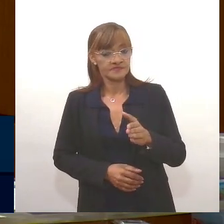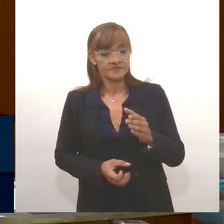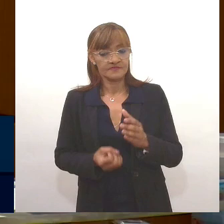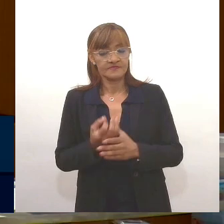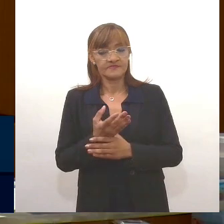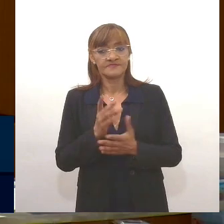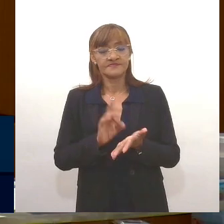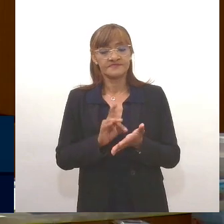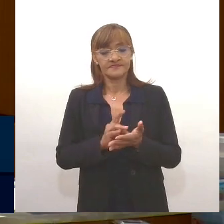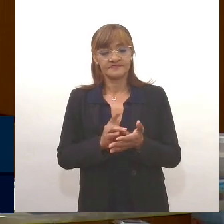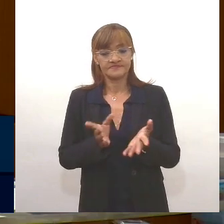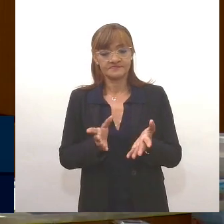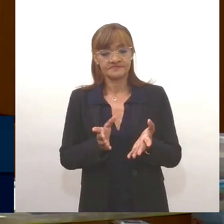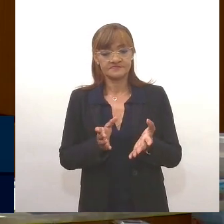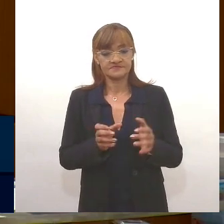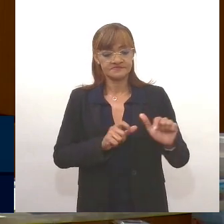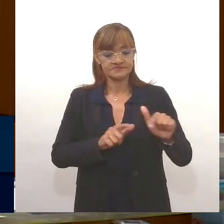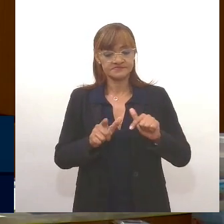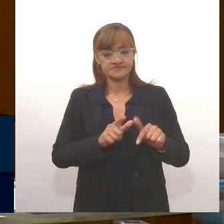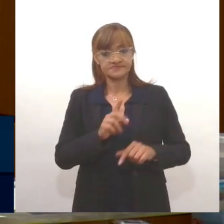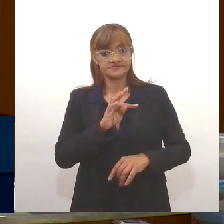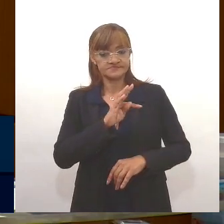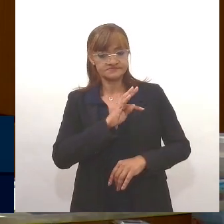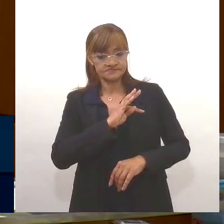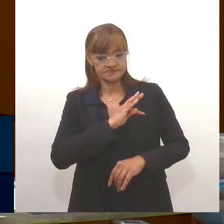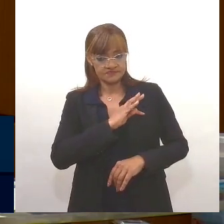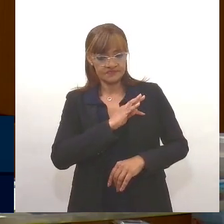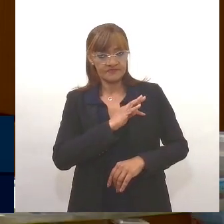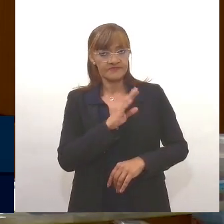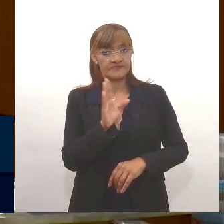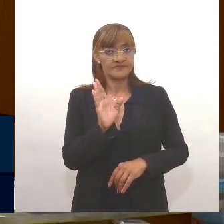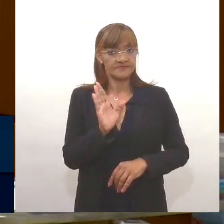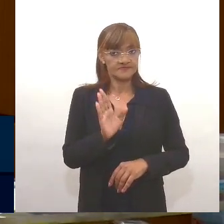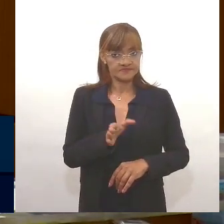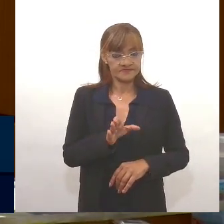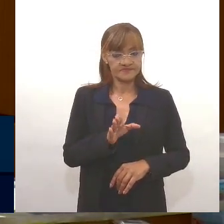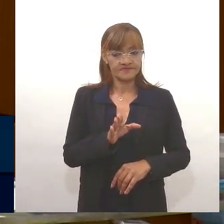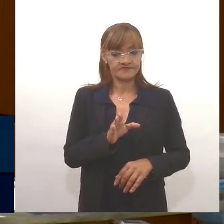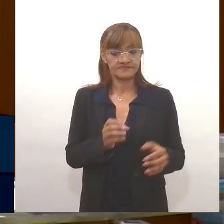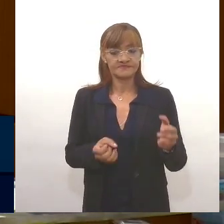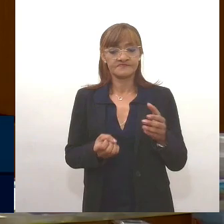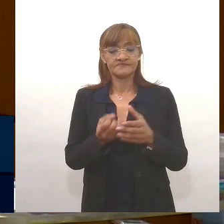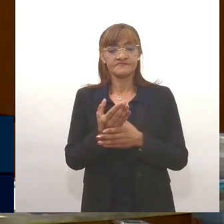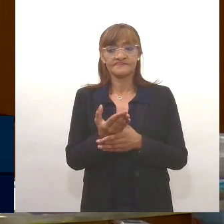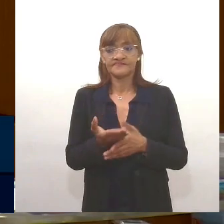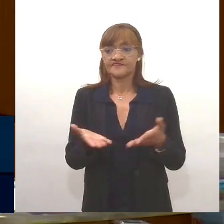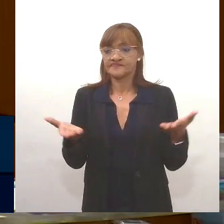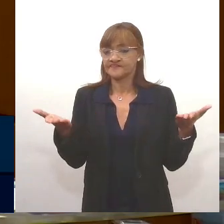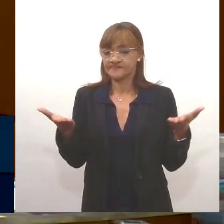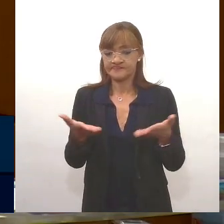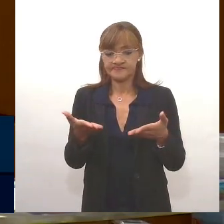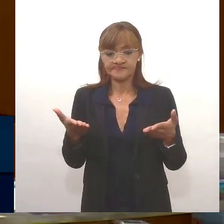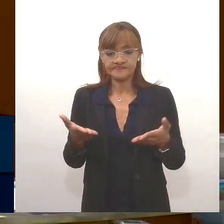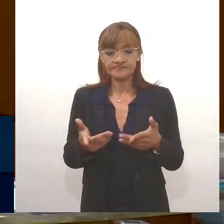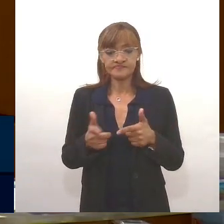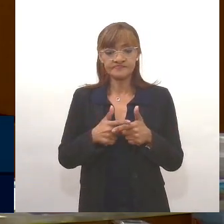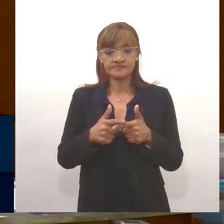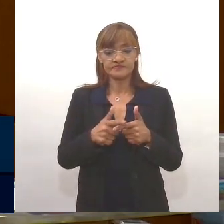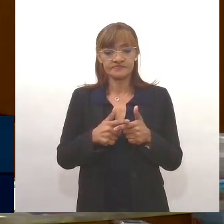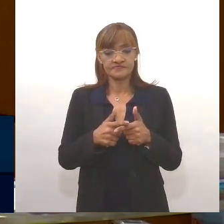trabalho técnico GTT é lançado em meio à repercussão do caso mais recente de